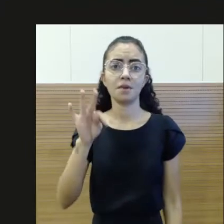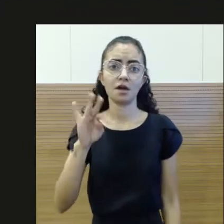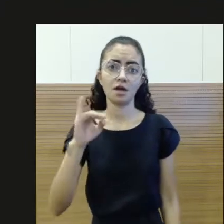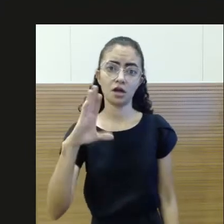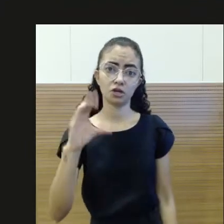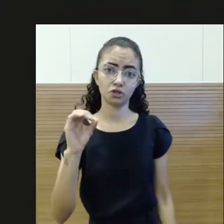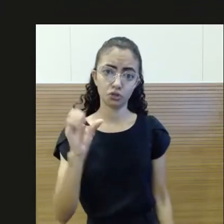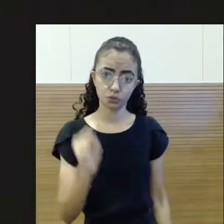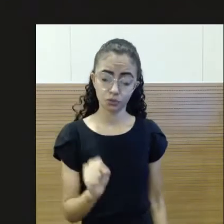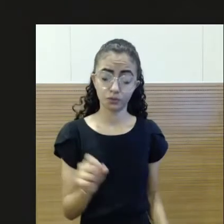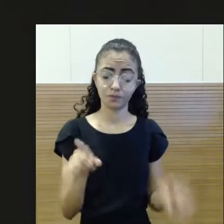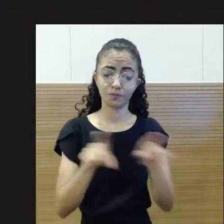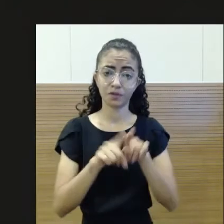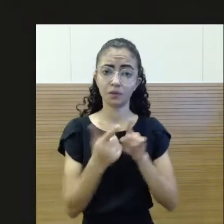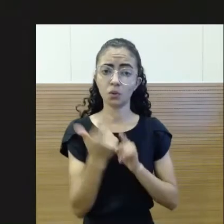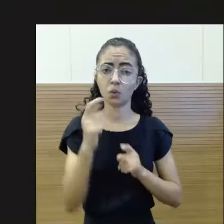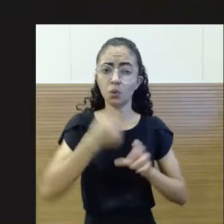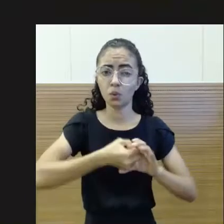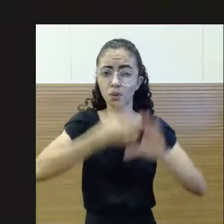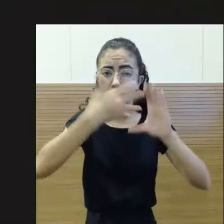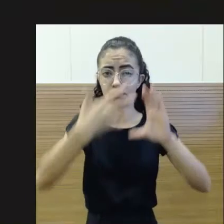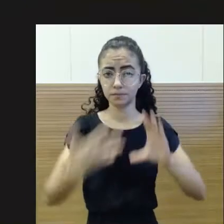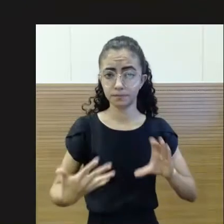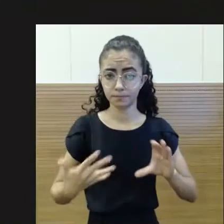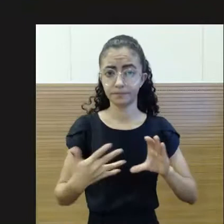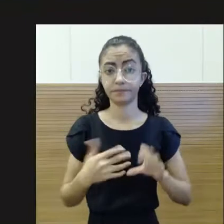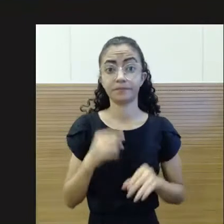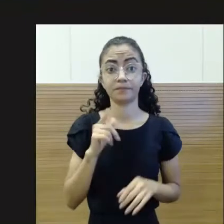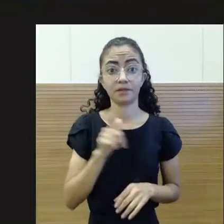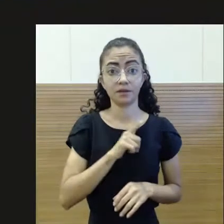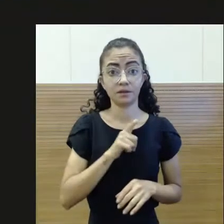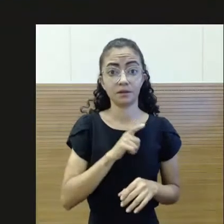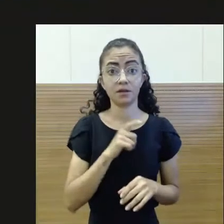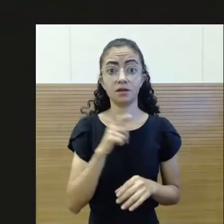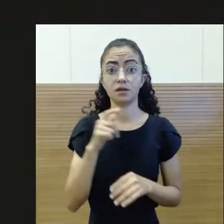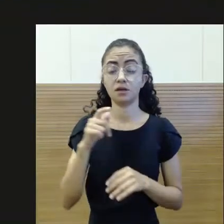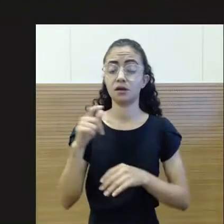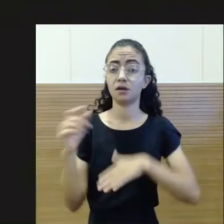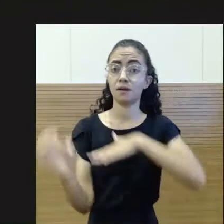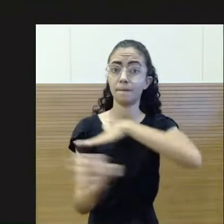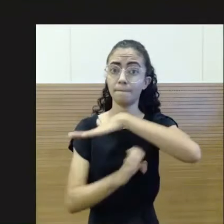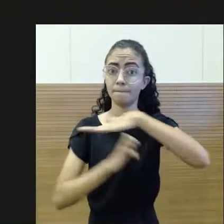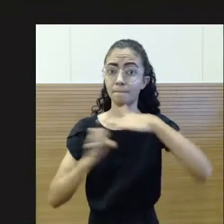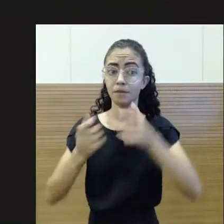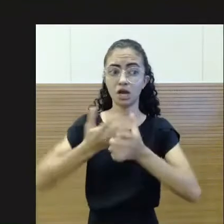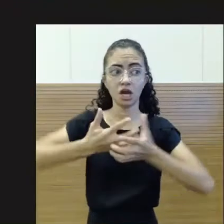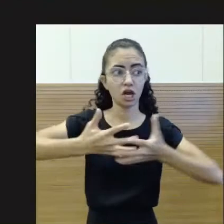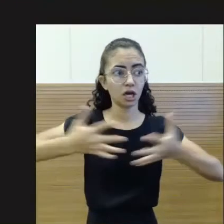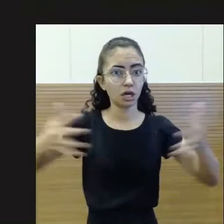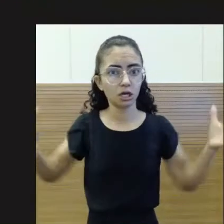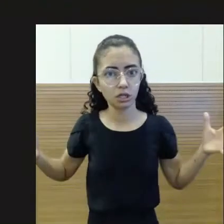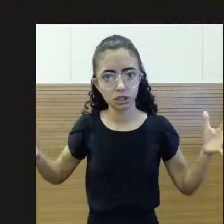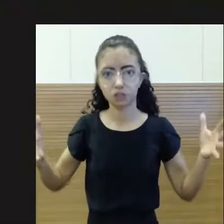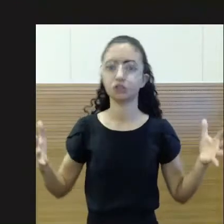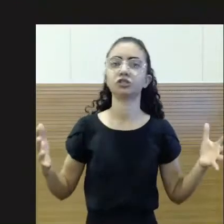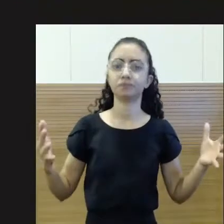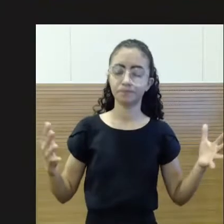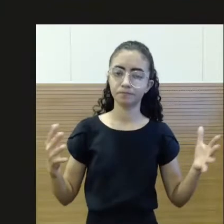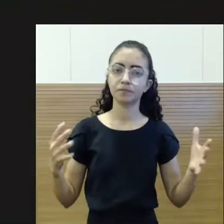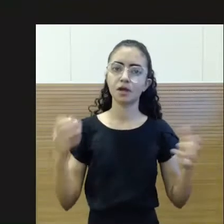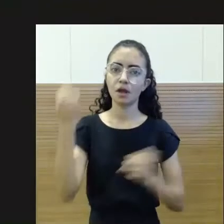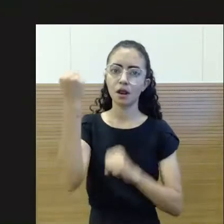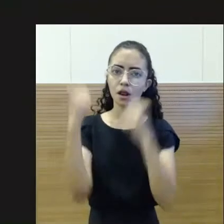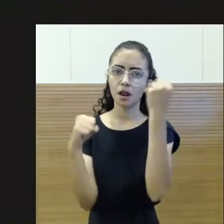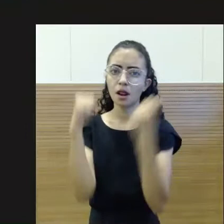dos alimentos ultraprocessados é que eles são produzidos por grandes corporações que têm uma capacidade muito grande de